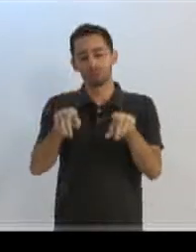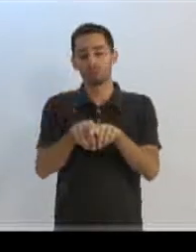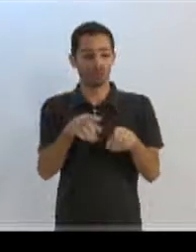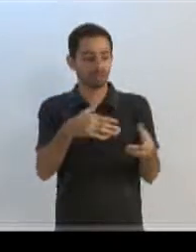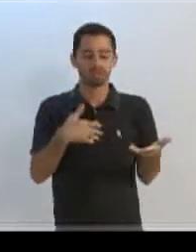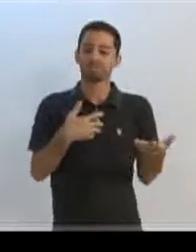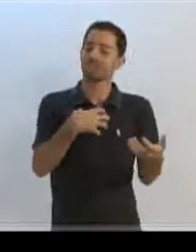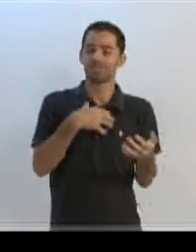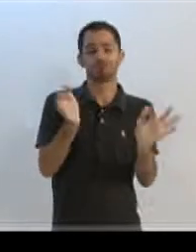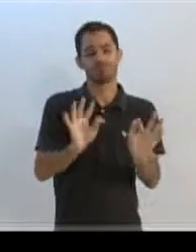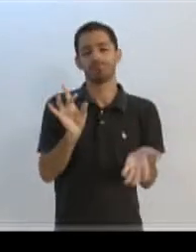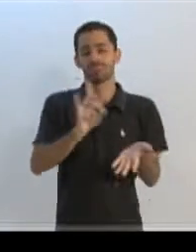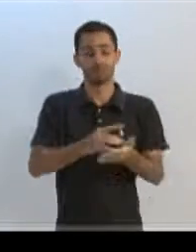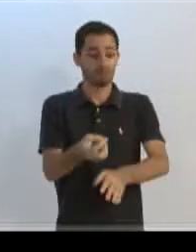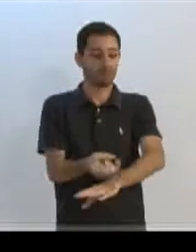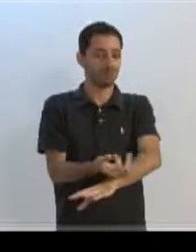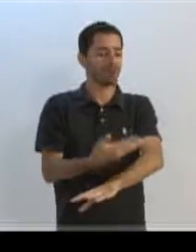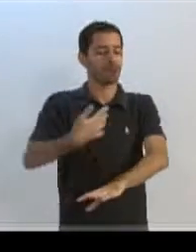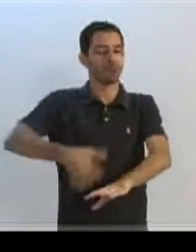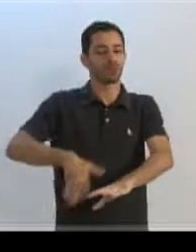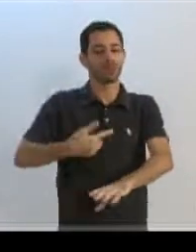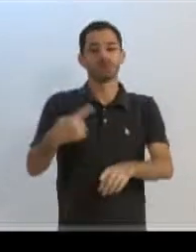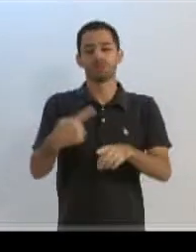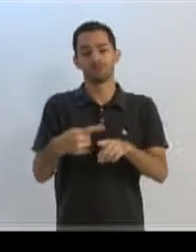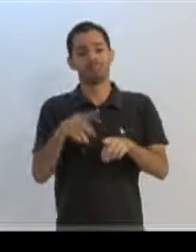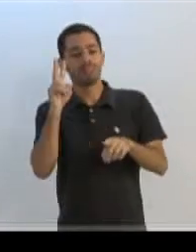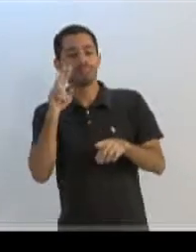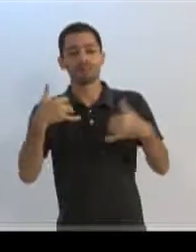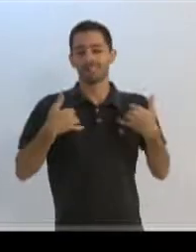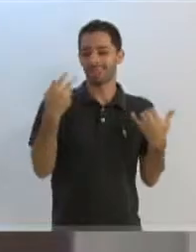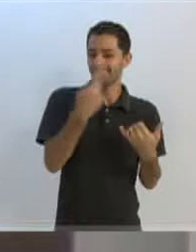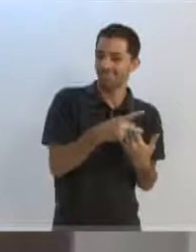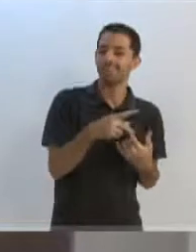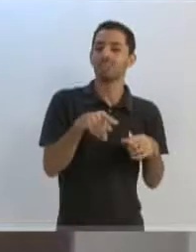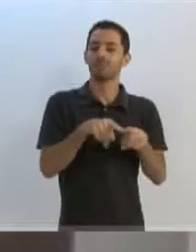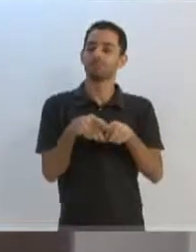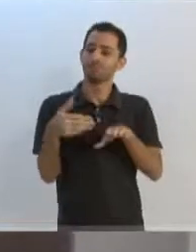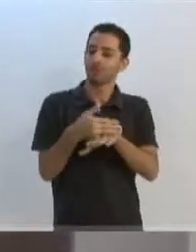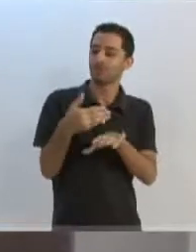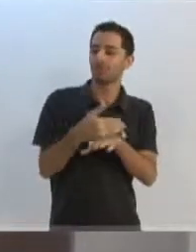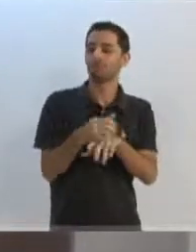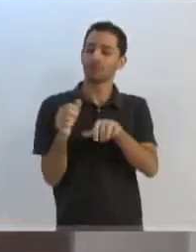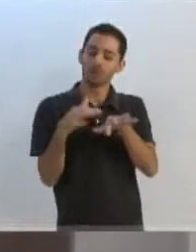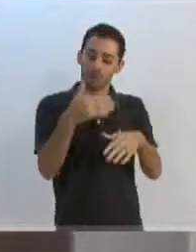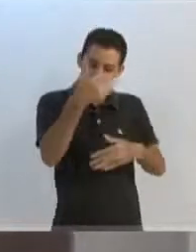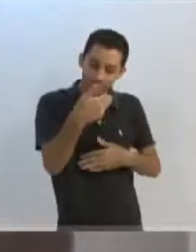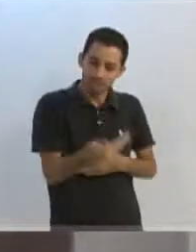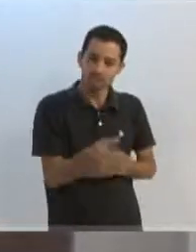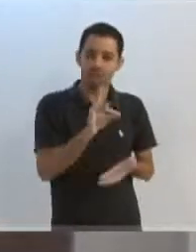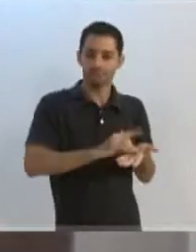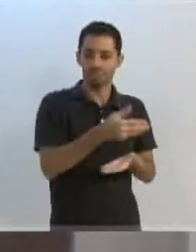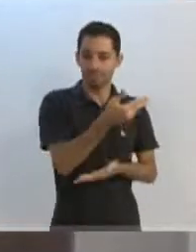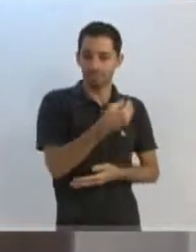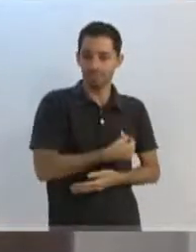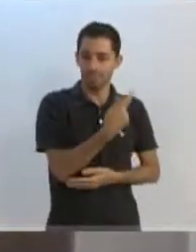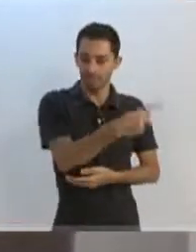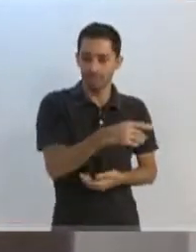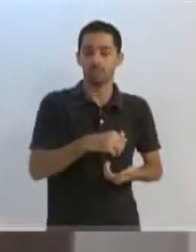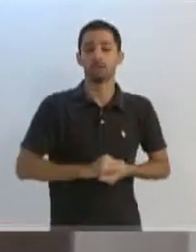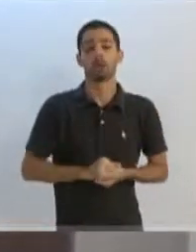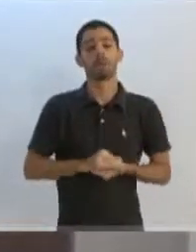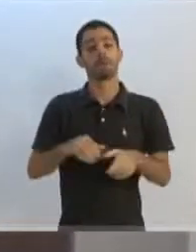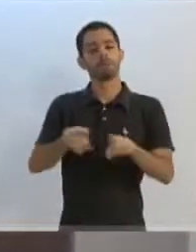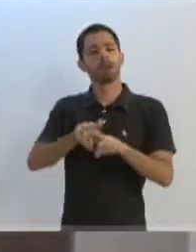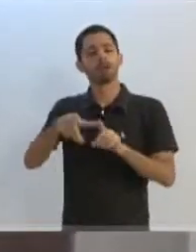ficou muito feliz e muito emocionado por a gente ter lembrado e de lá prestar essa homenagem singela outro projeto